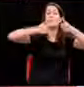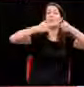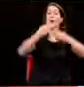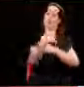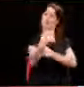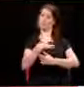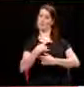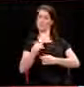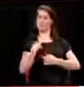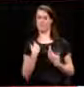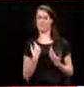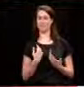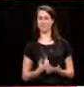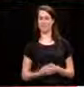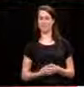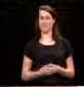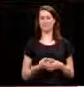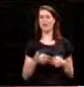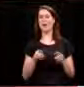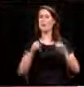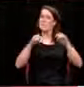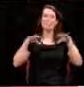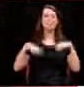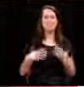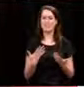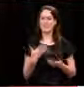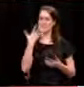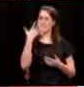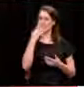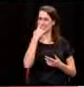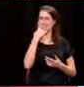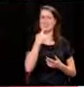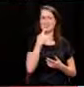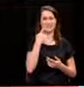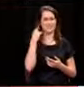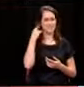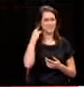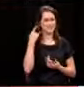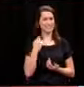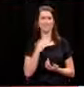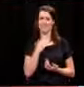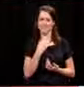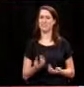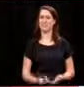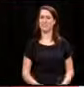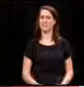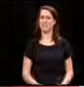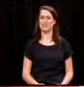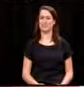magia no caso dos cinco sentidos. Há sempre uns que colmatam os outros. Exatamente, obrigado.